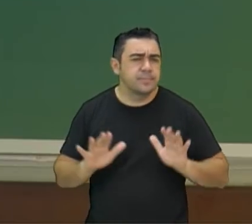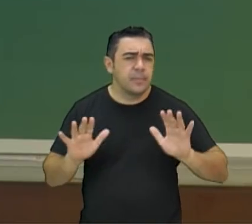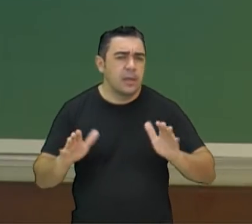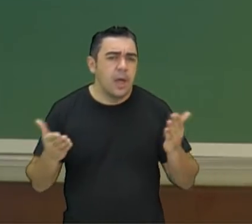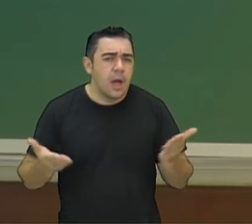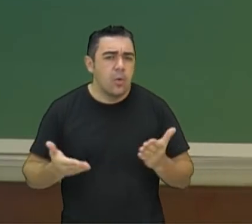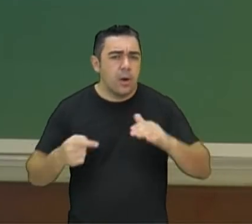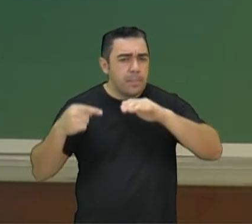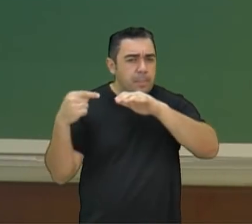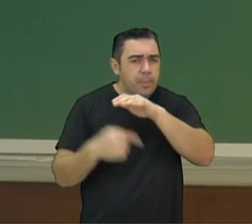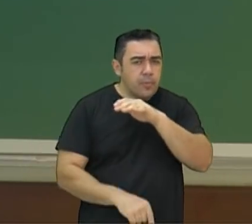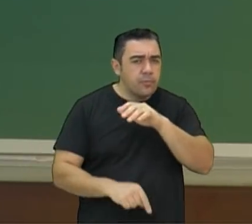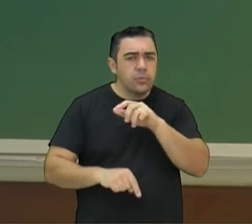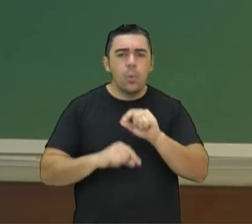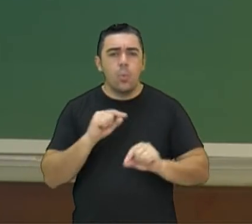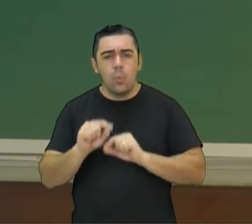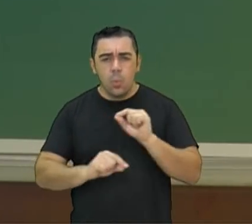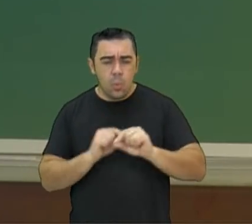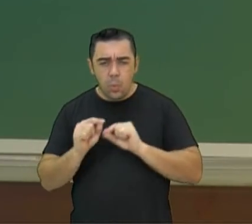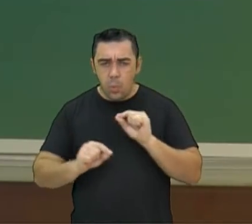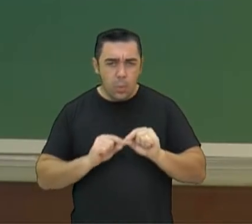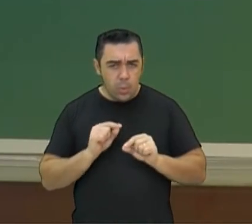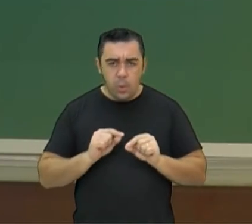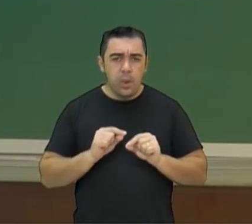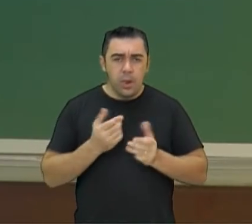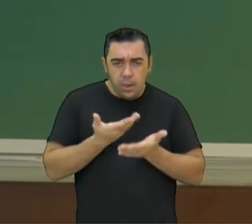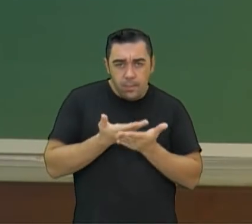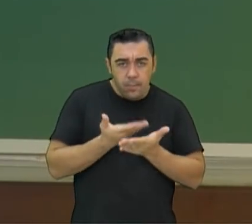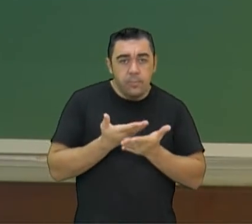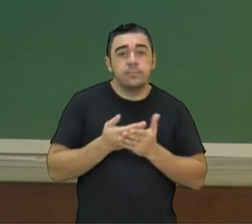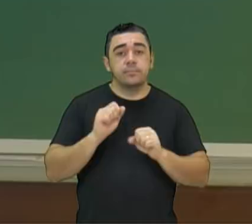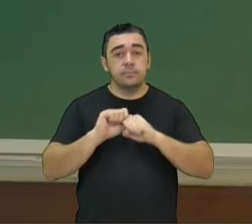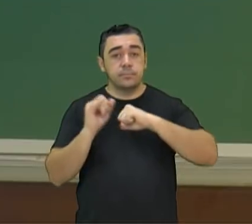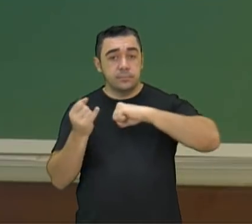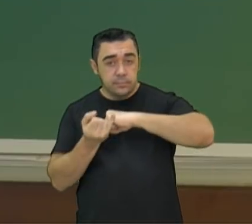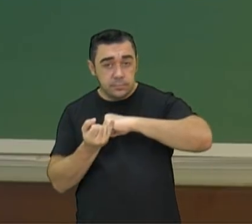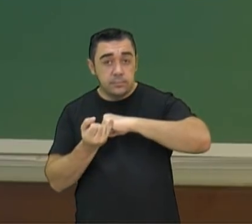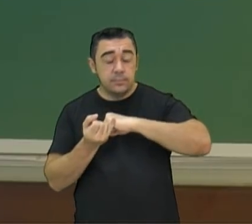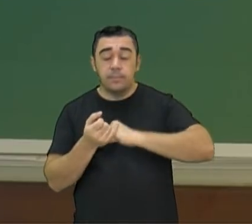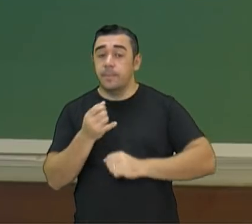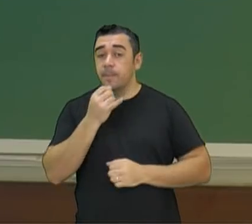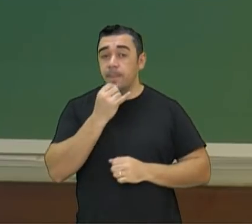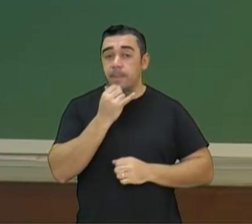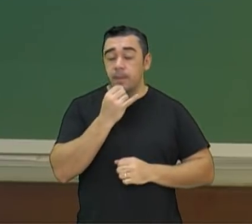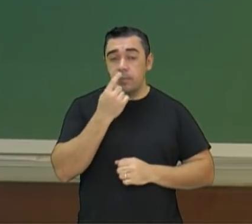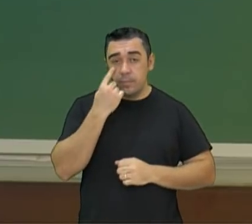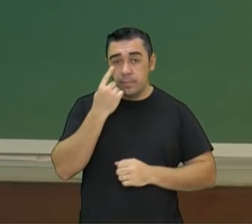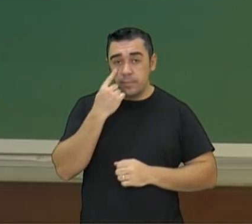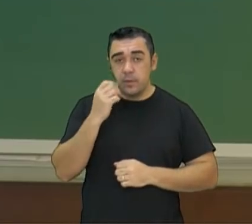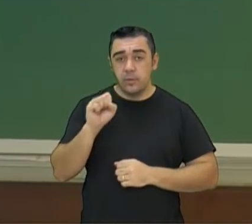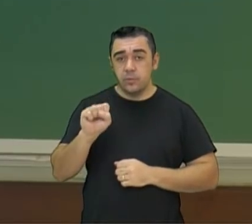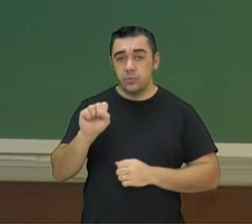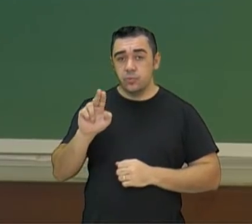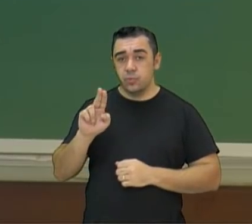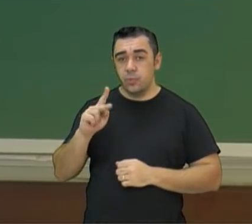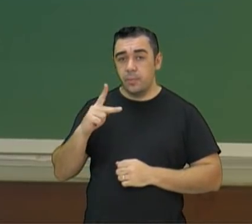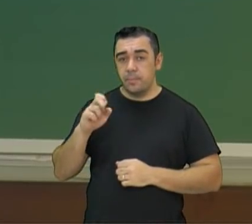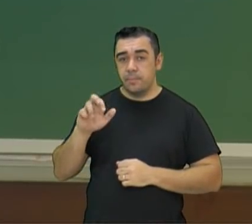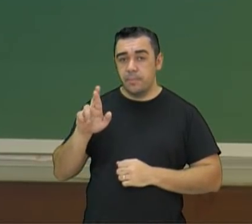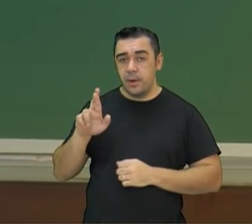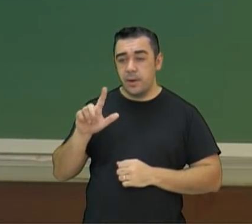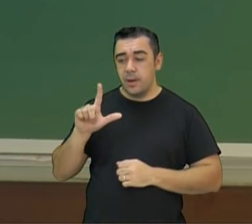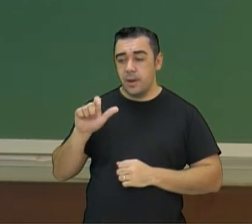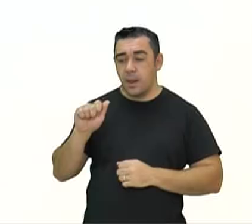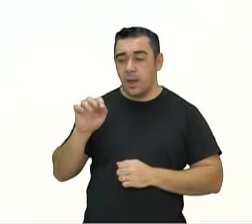vai aprofundar um pouquinho aqui o grau dos adjetivos, quando a gente trabalha com superlativos, né?